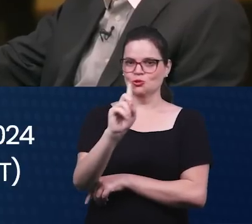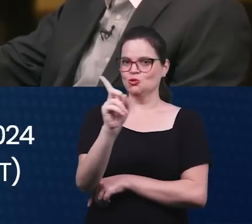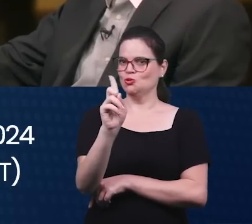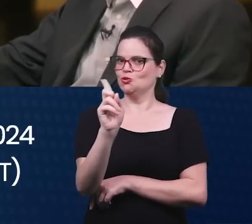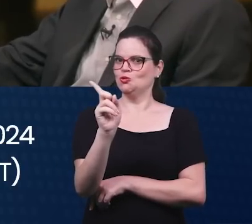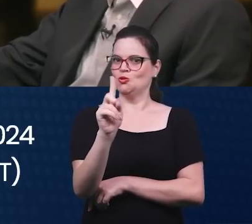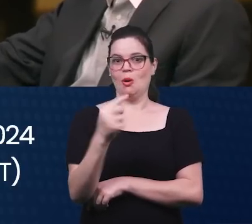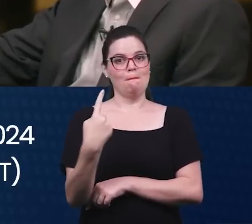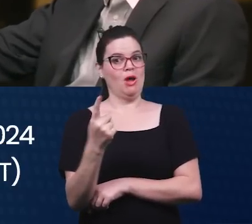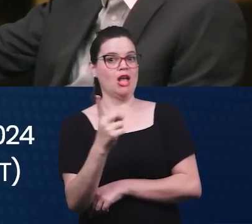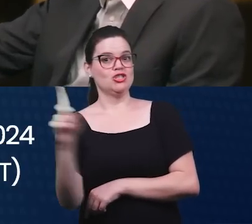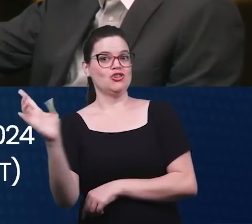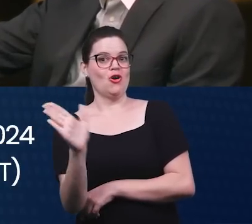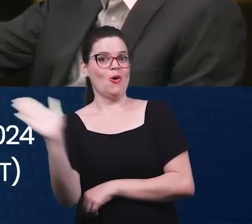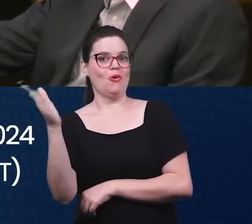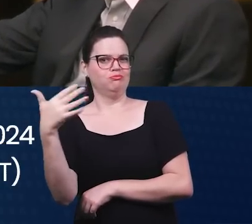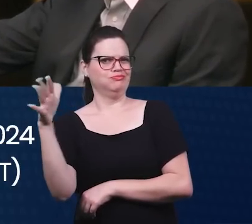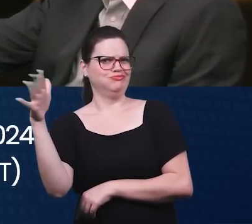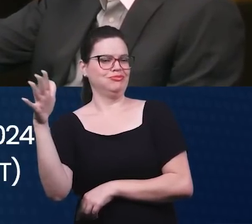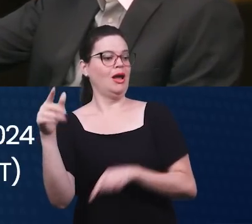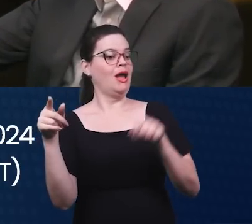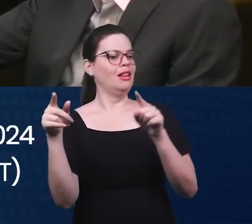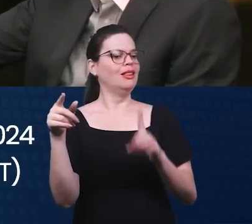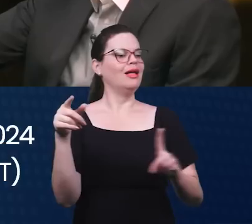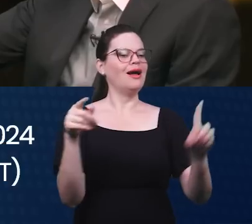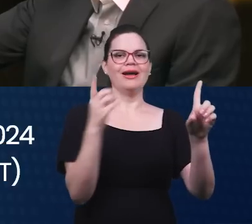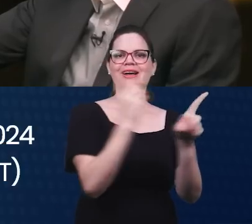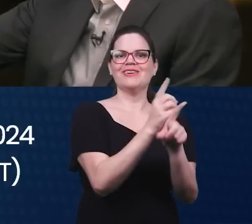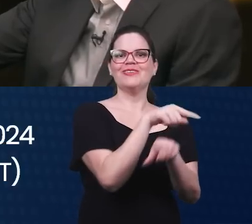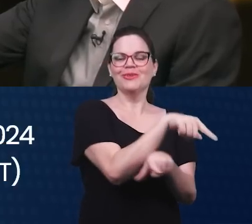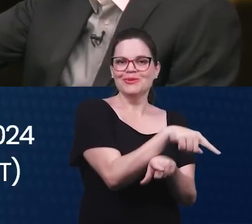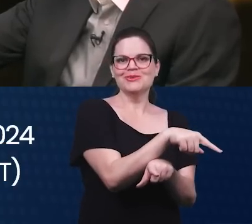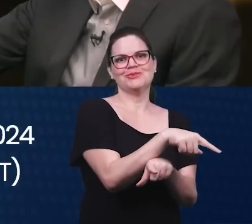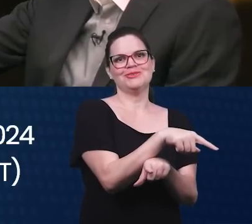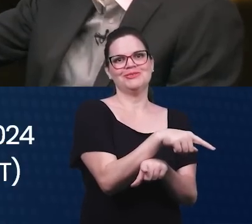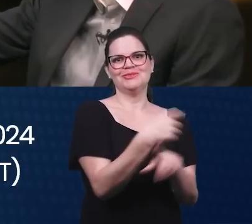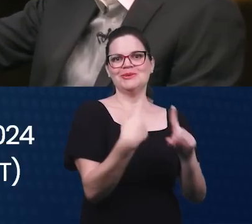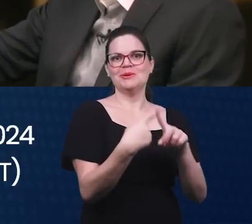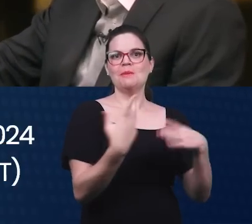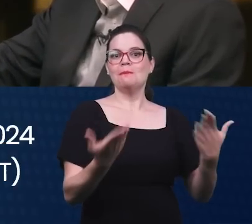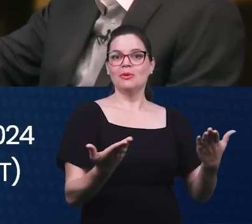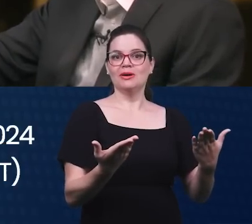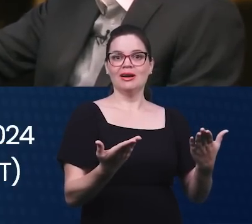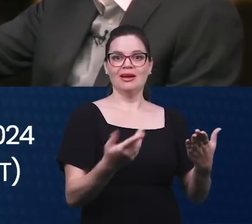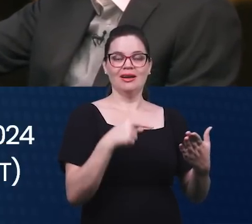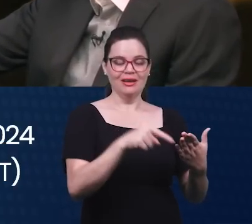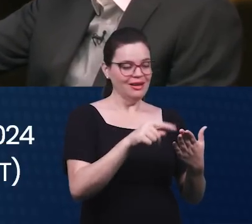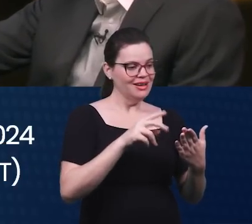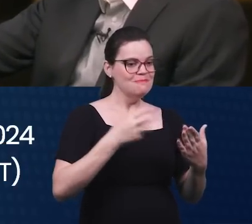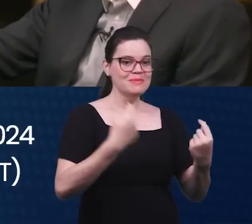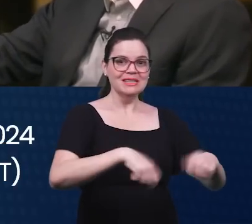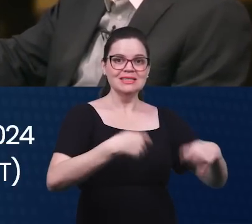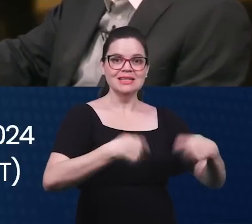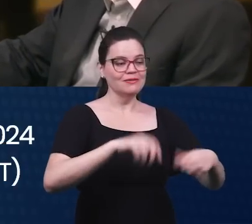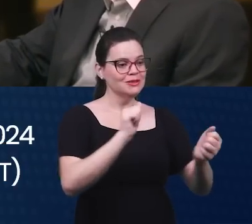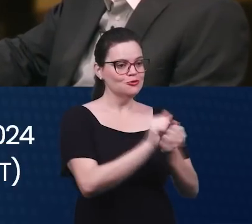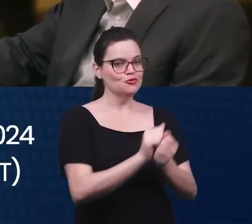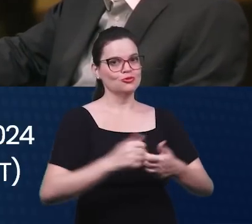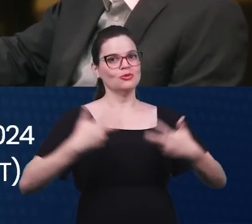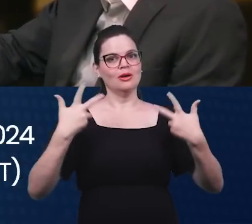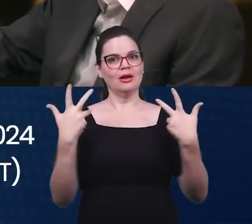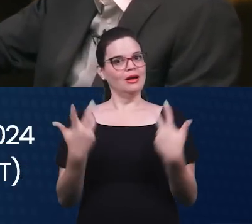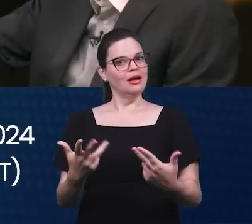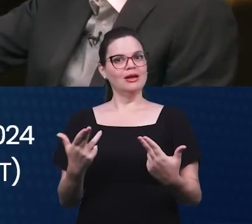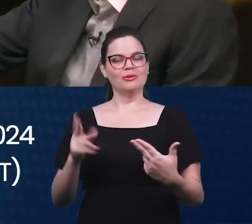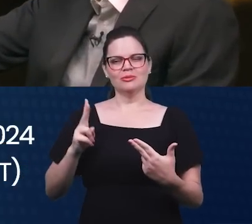apostatou e quer falar que Deus está operando, não está, o profeta não vai lá, né? Nesse sentido que quer dizer, né? Exatamente. Ou seja,